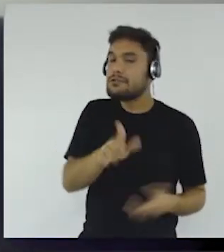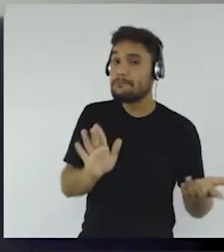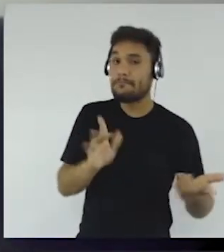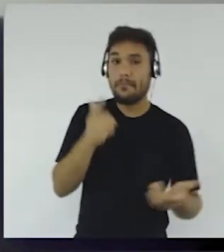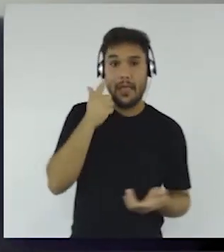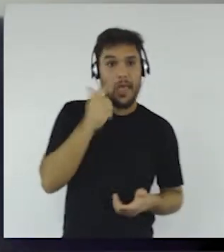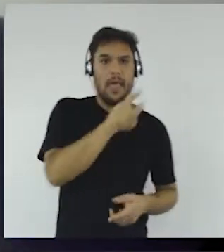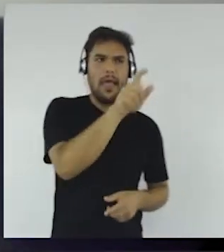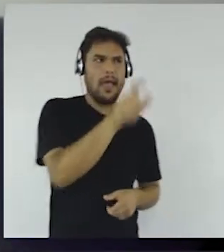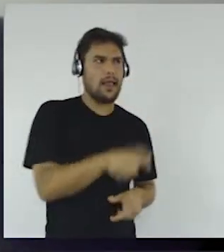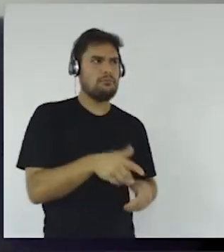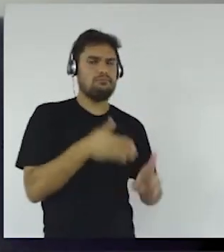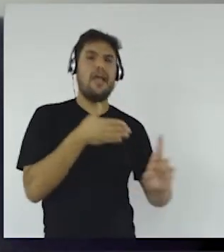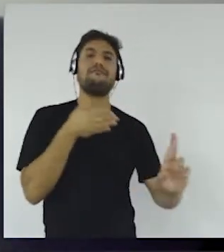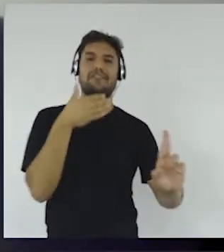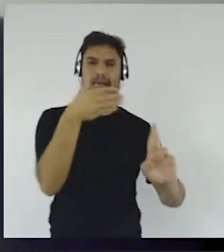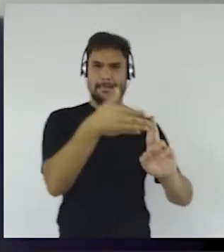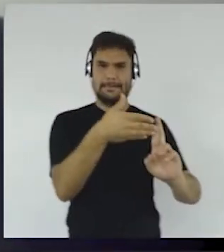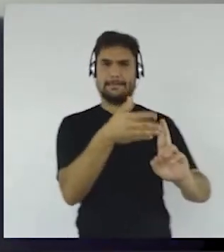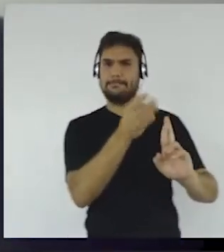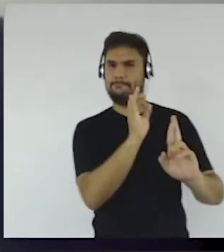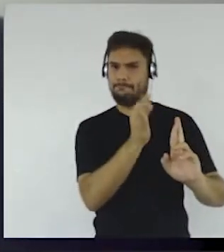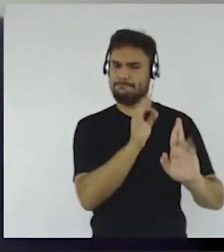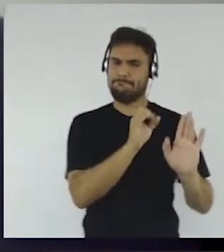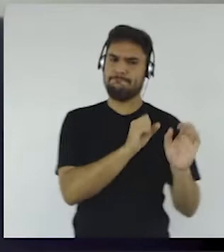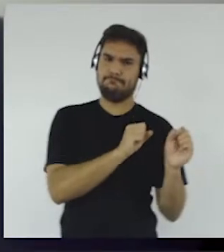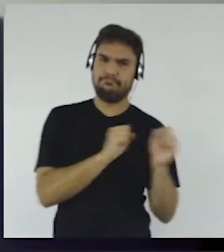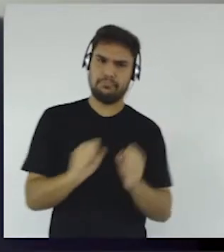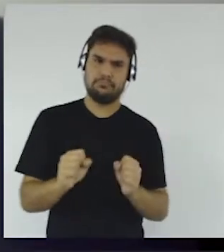era uma potência. E,